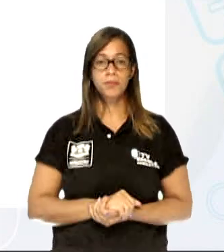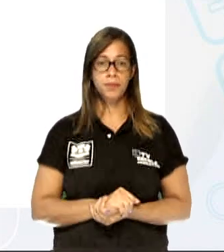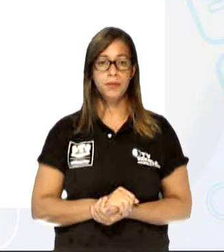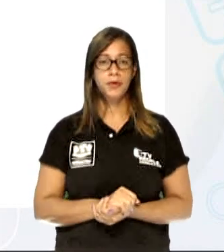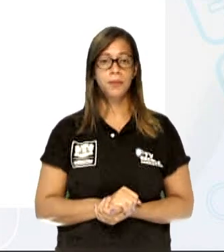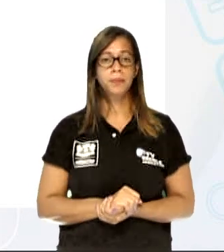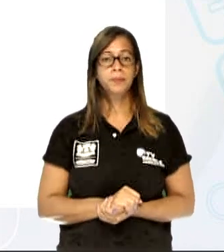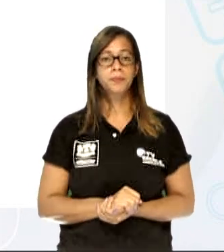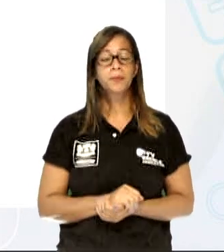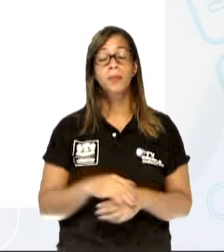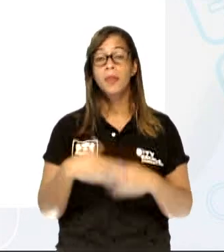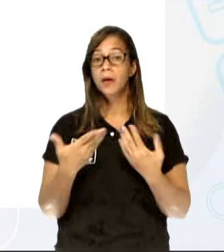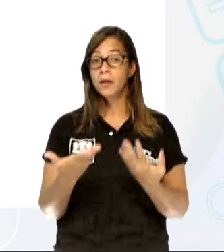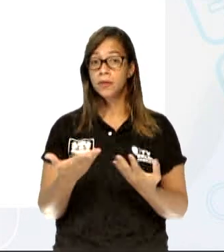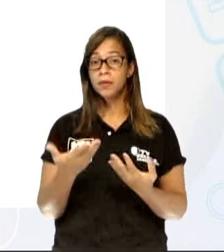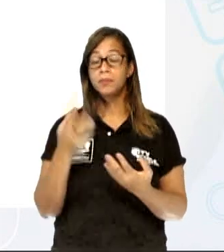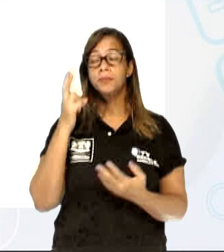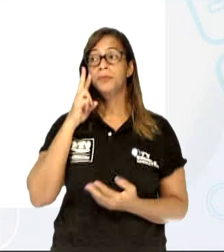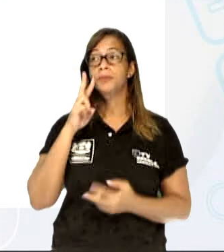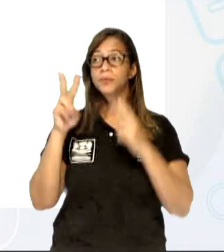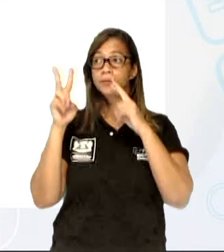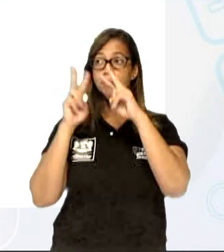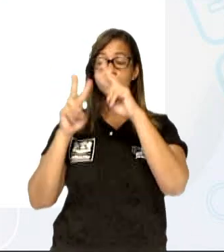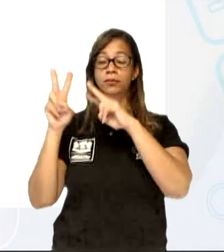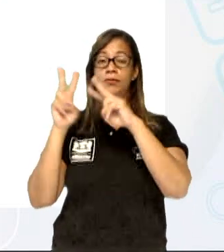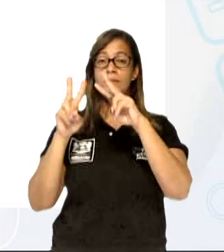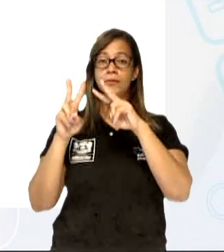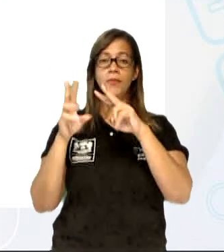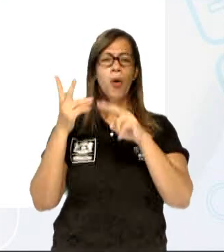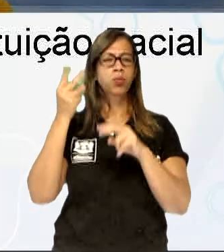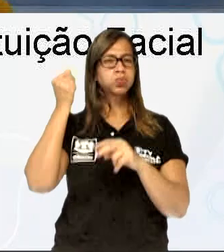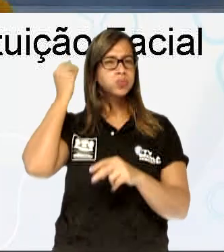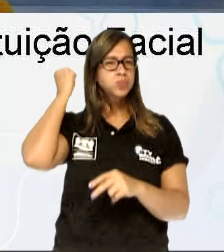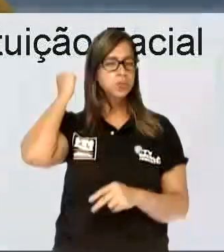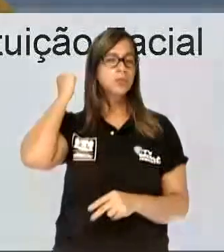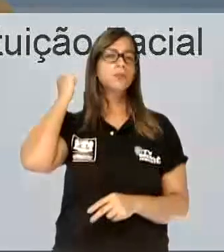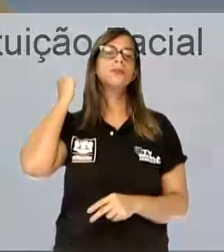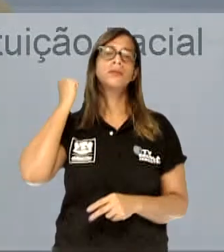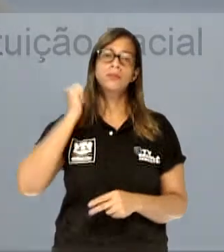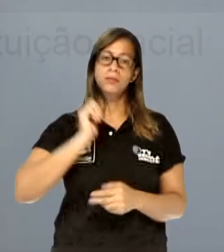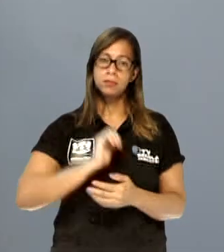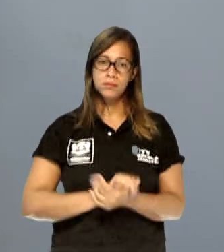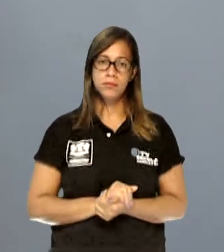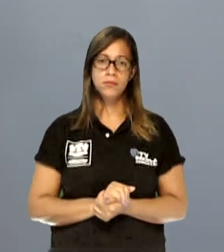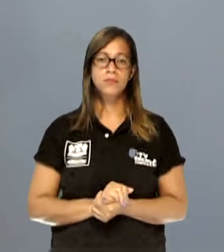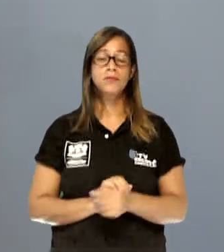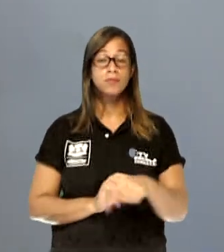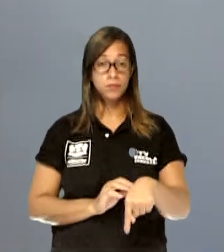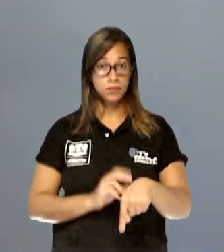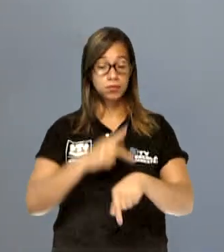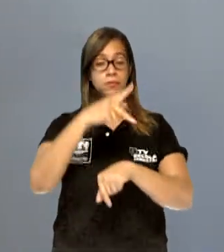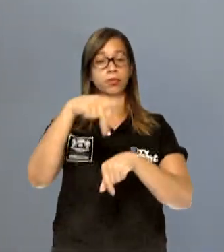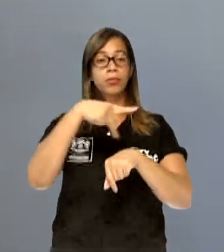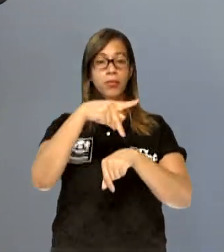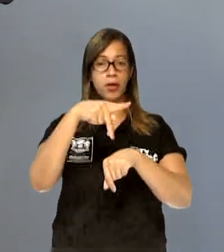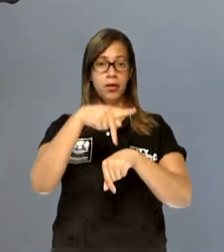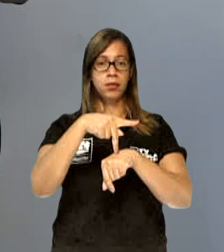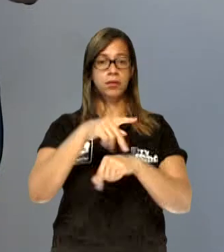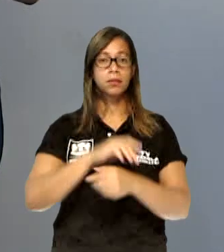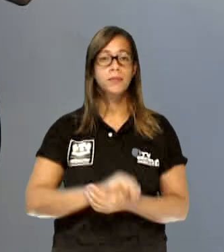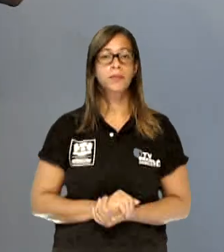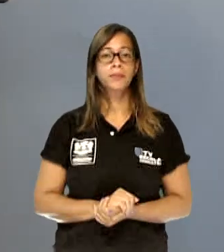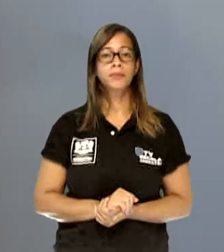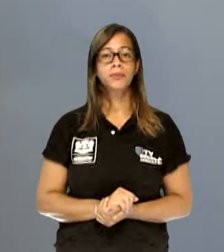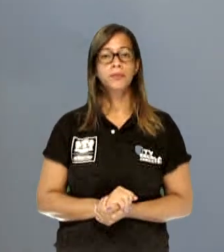Santa Helena. Então, esses são os mais antigos aqui do nosso país. Vamos saber agora